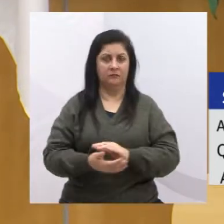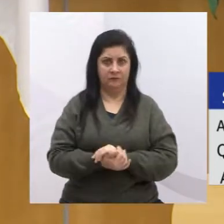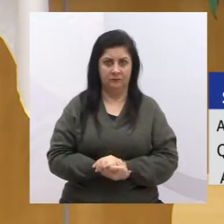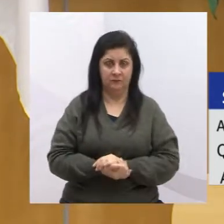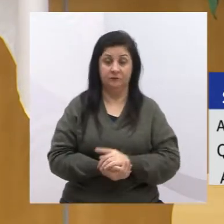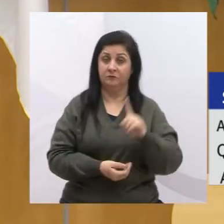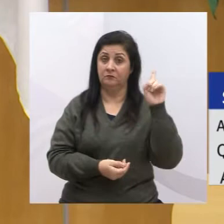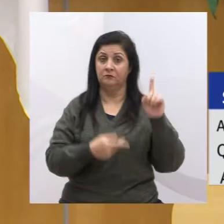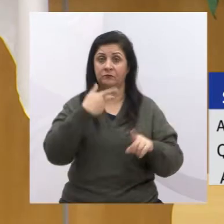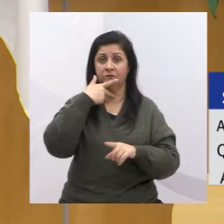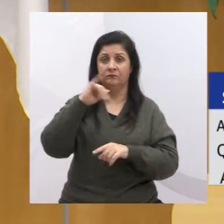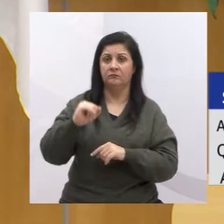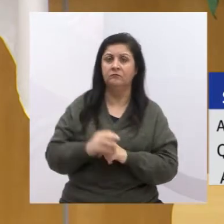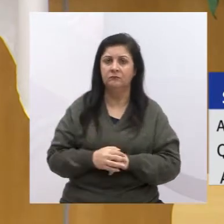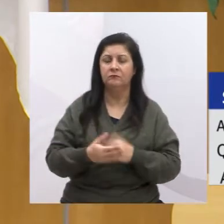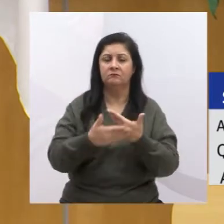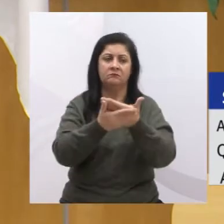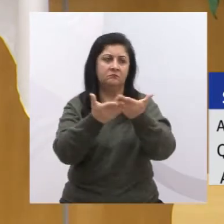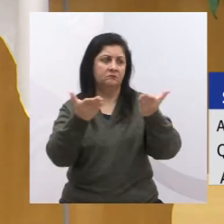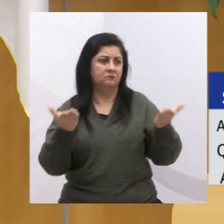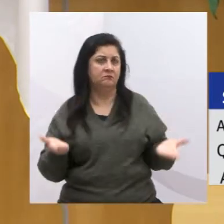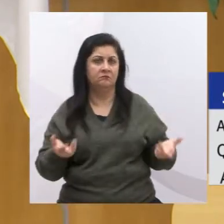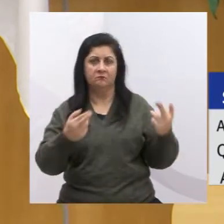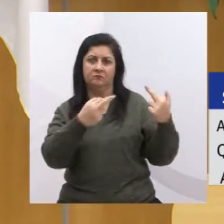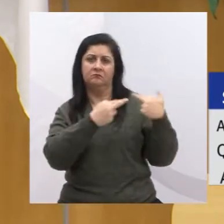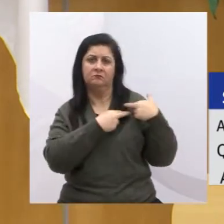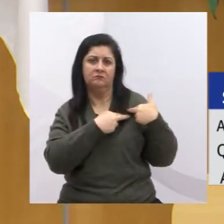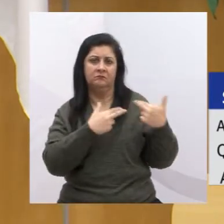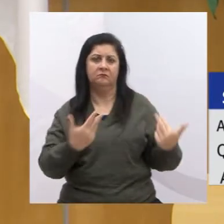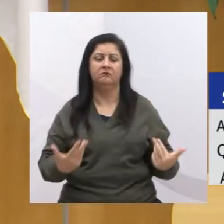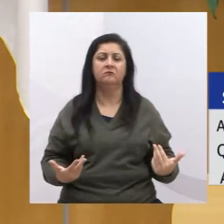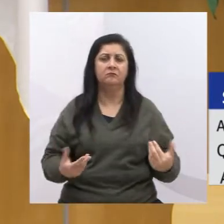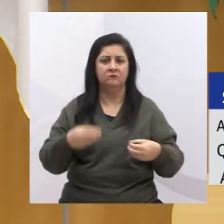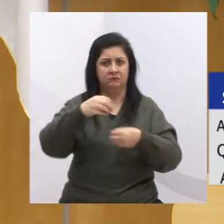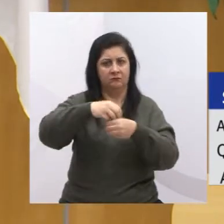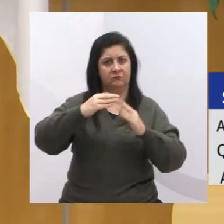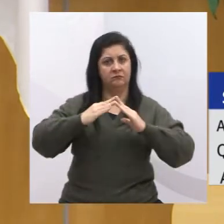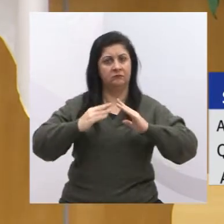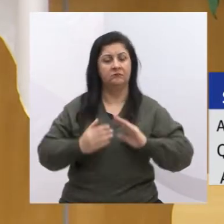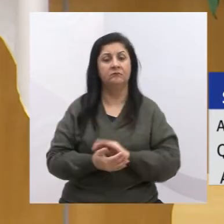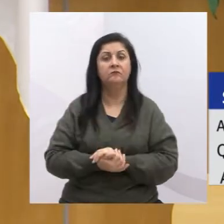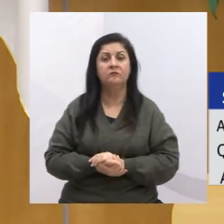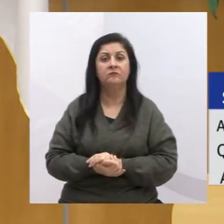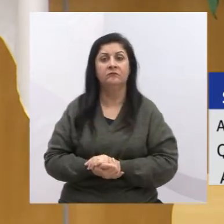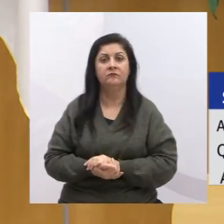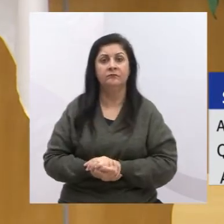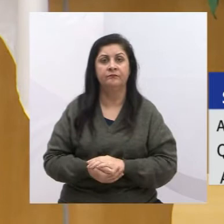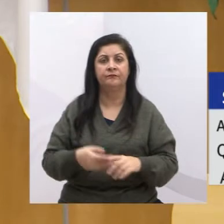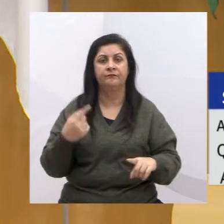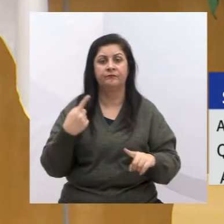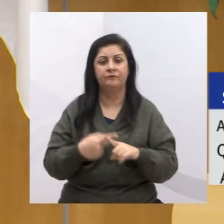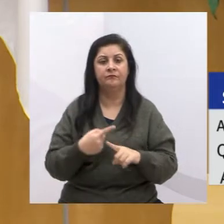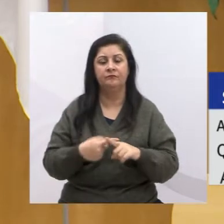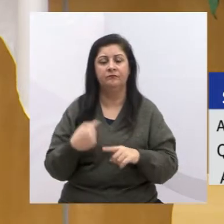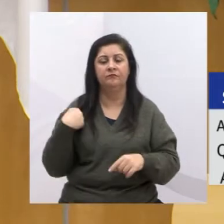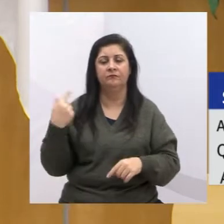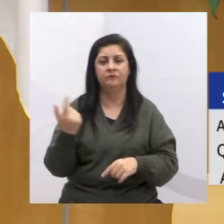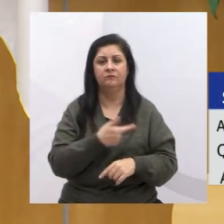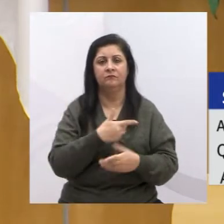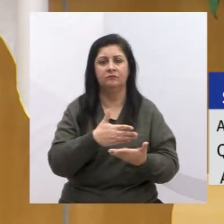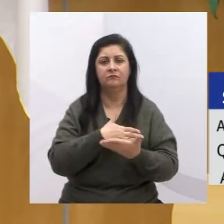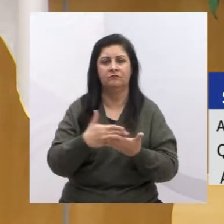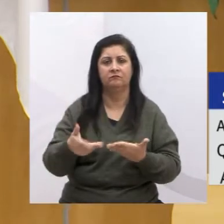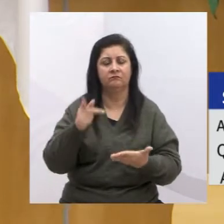como pai, vocês como responsáveis legais dentro das suas casas, porque assim a gente começa